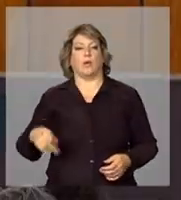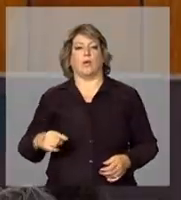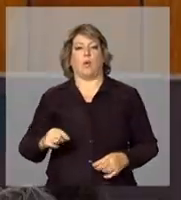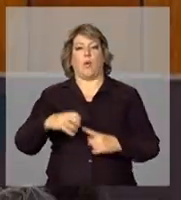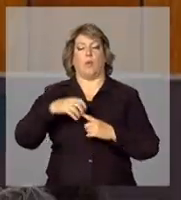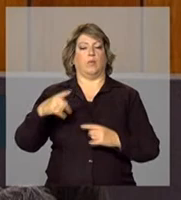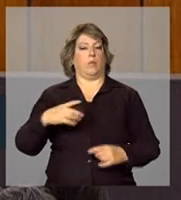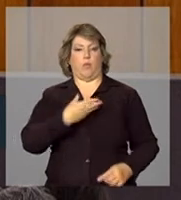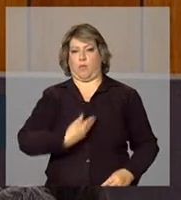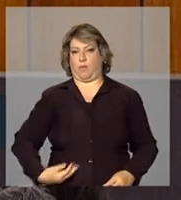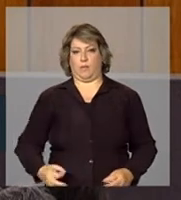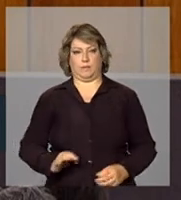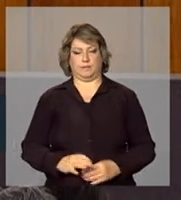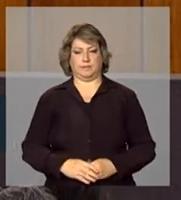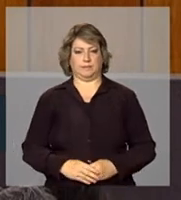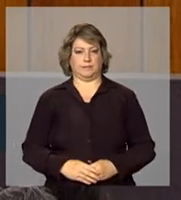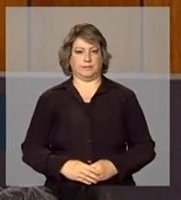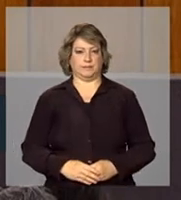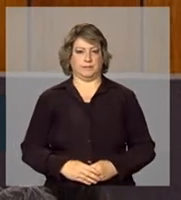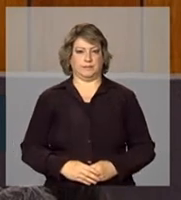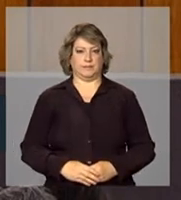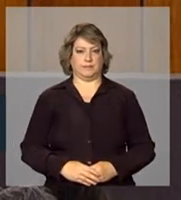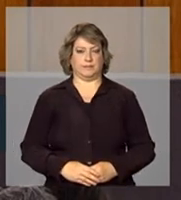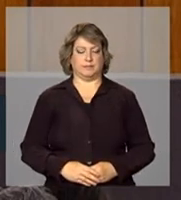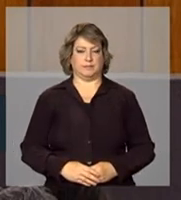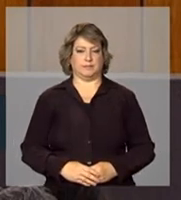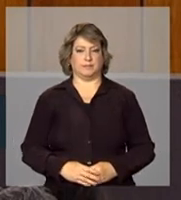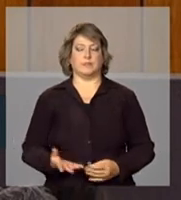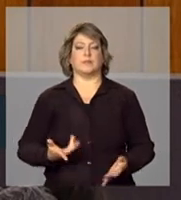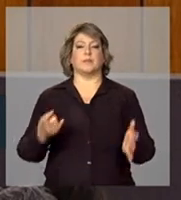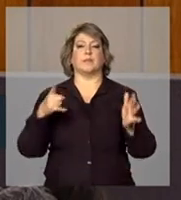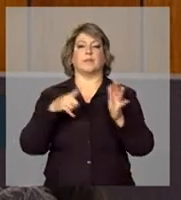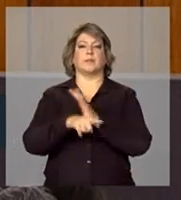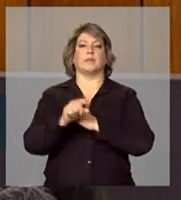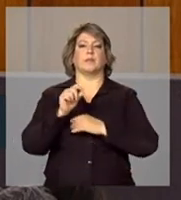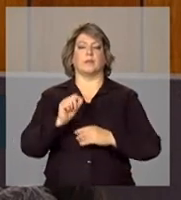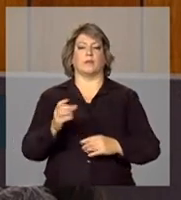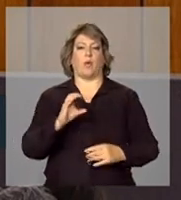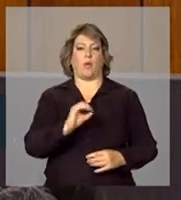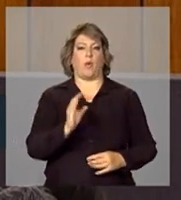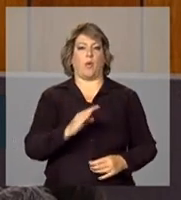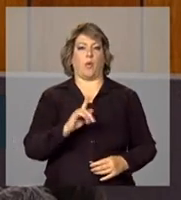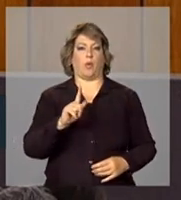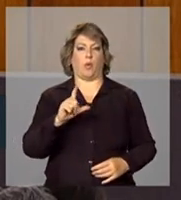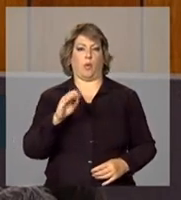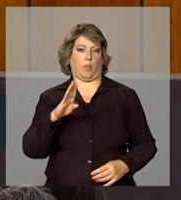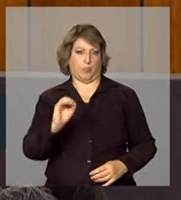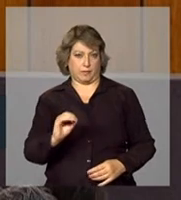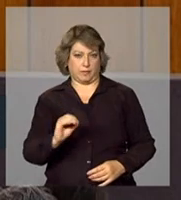governo A pergunta agora Cristiane jungblut de O Globo